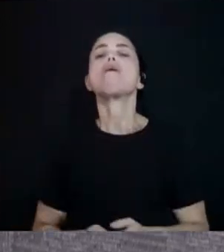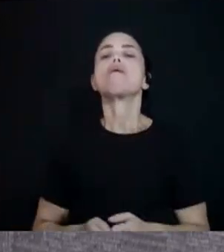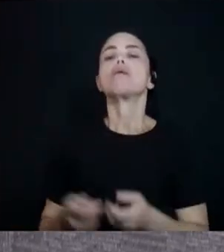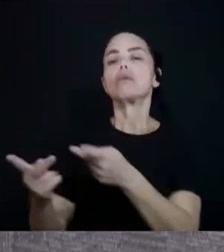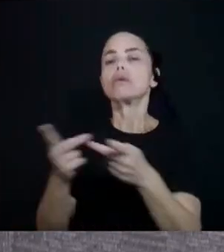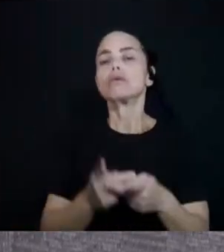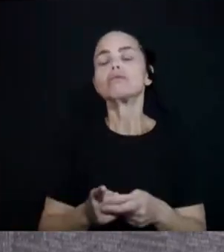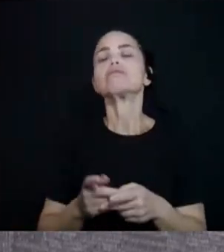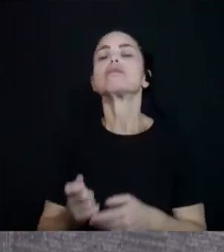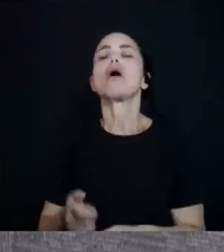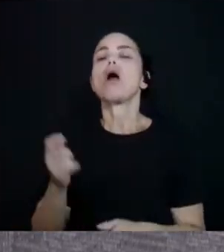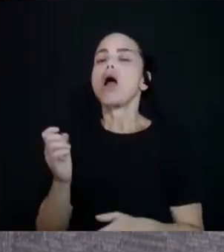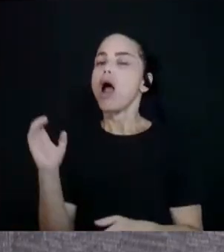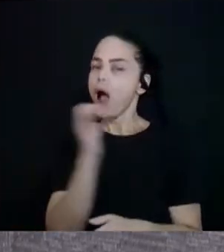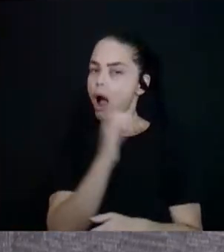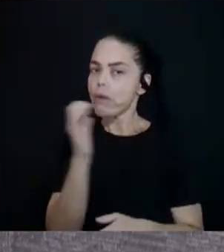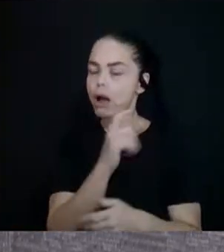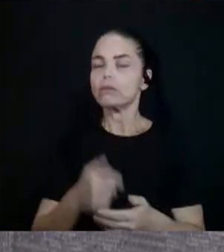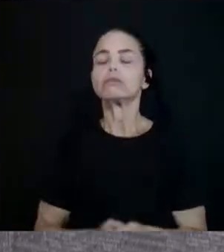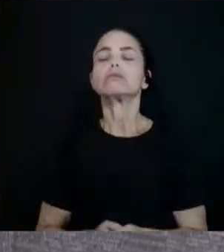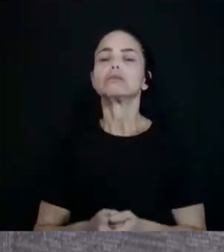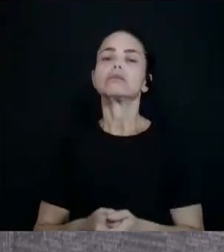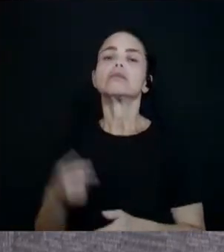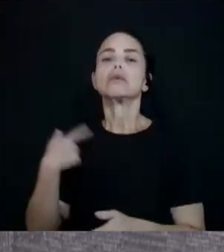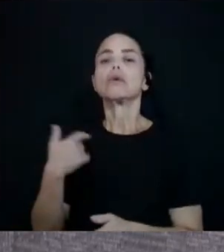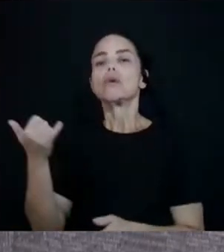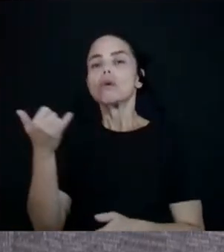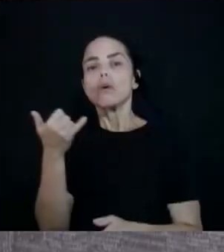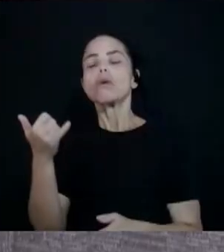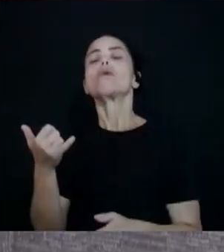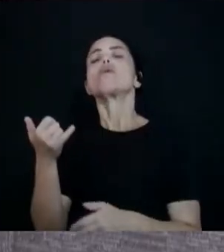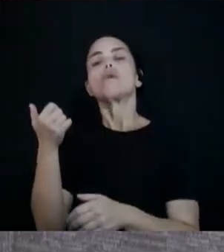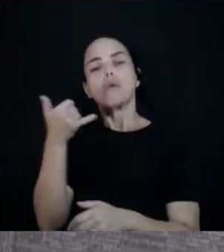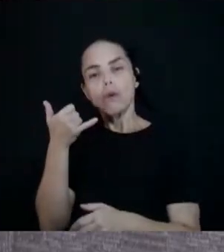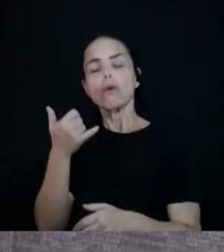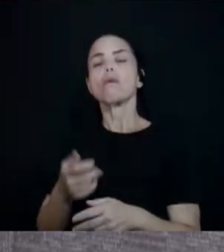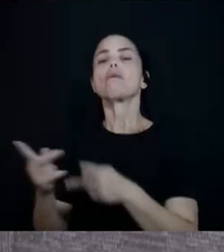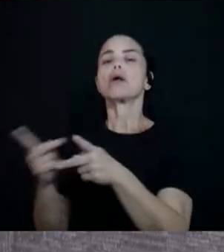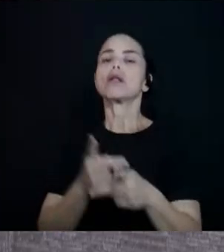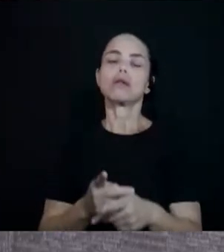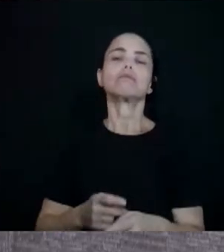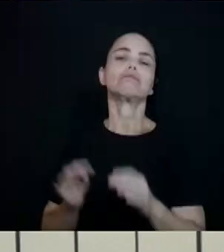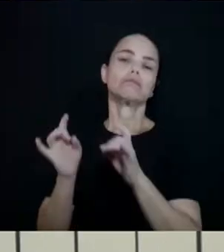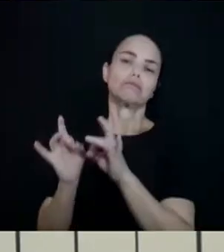né? Nosso gabinete vai entrar em contato lá para a gente fazer essa visita técnica.